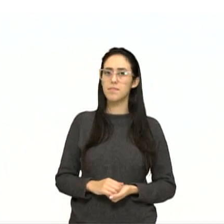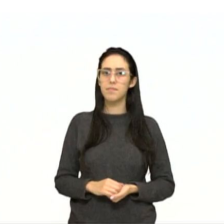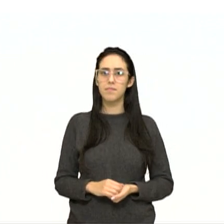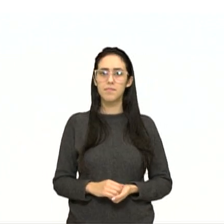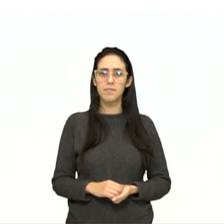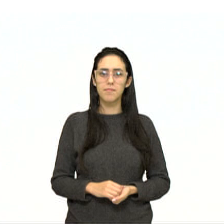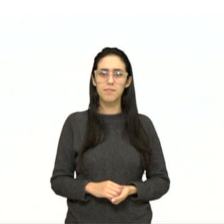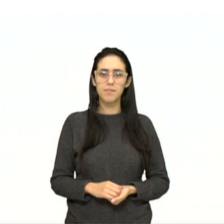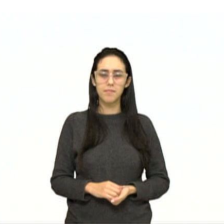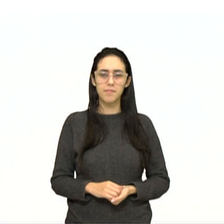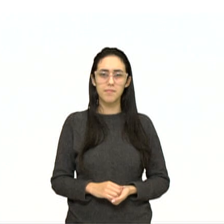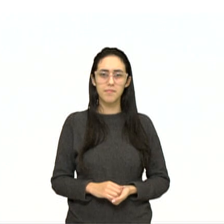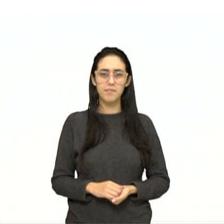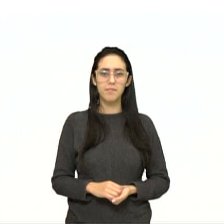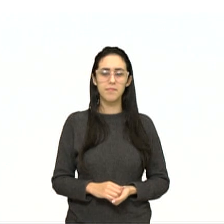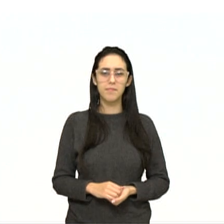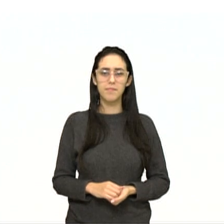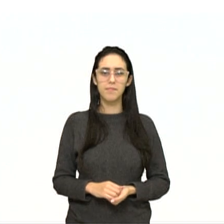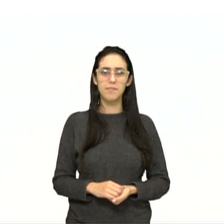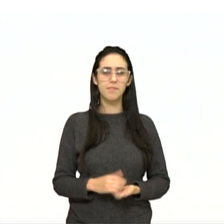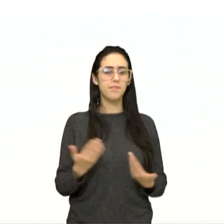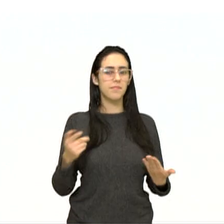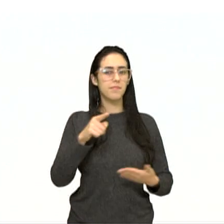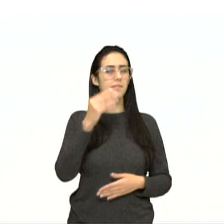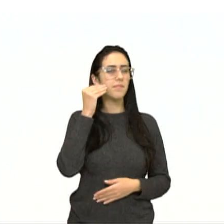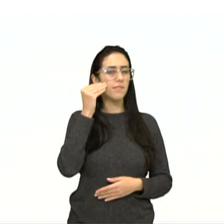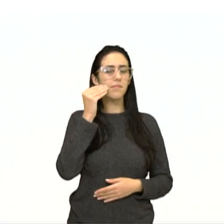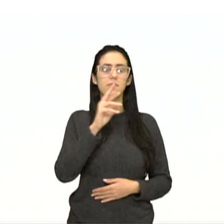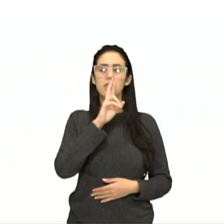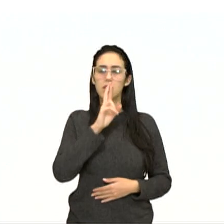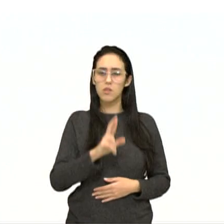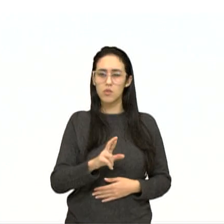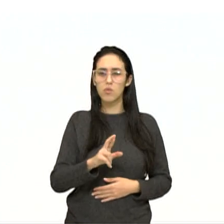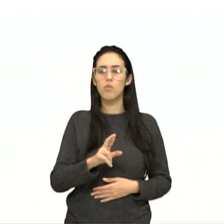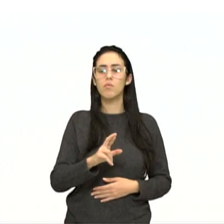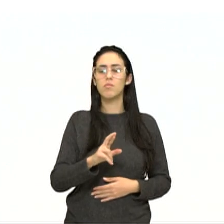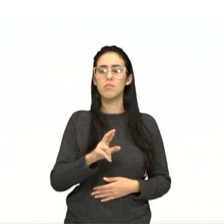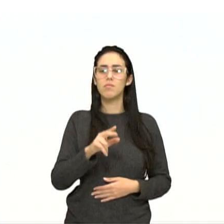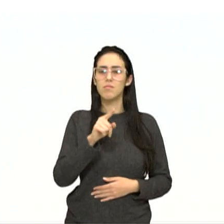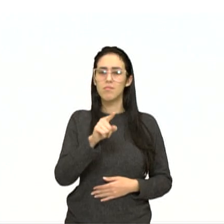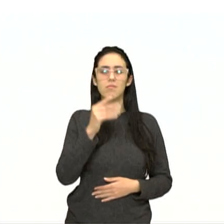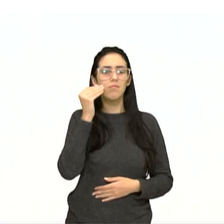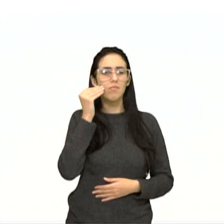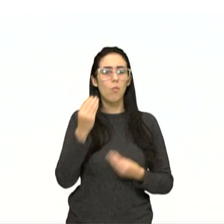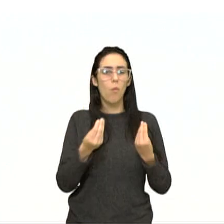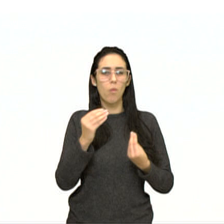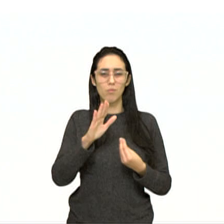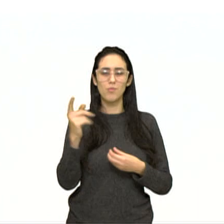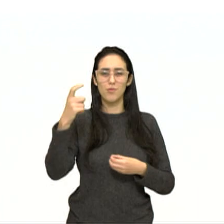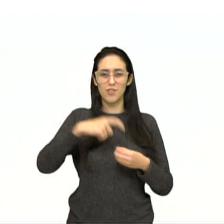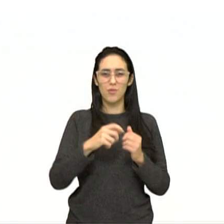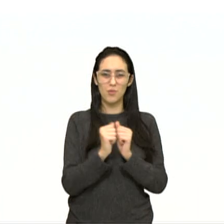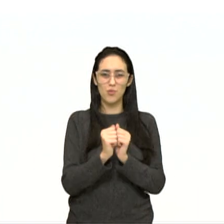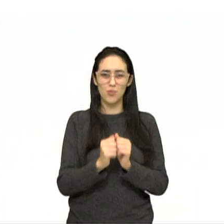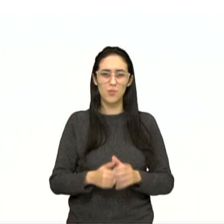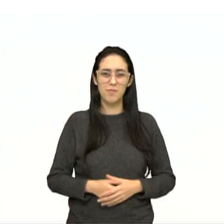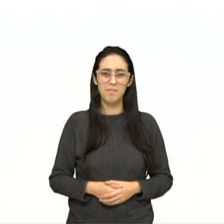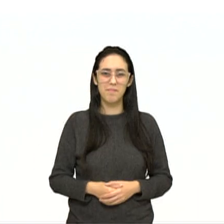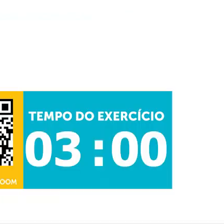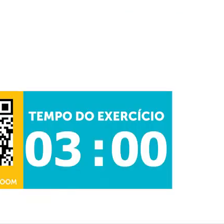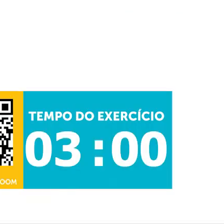mais 0,5a. Resolve o problema da Luana aqui, vamos ajudar a nossa colega e a gente já corrige daqui a pouquinho.